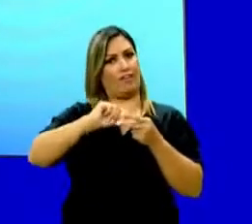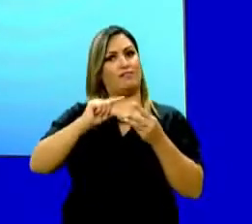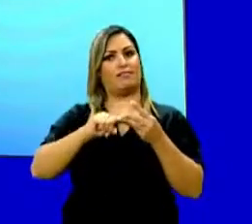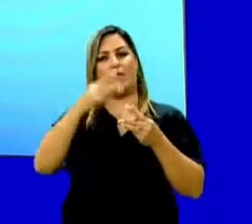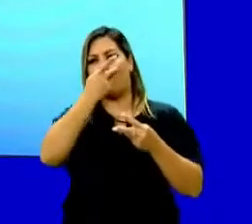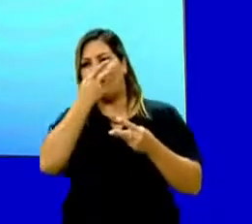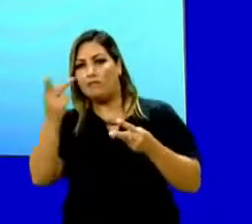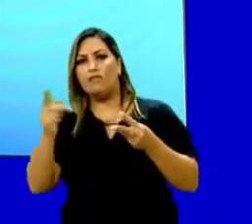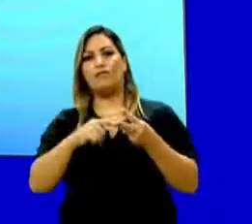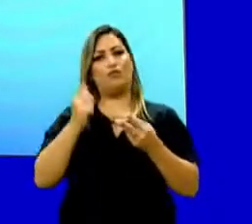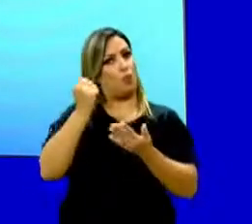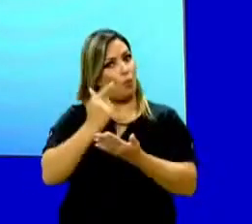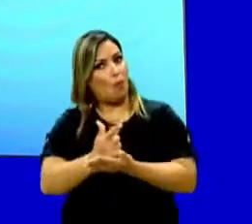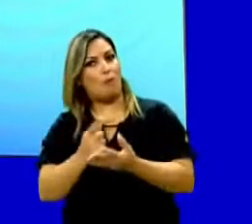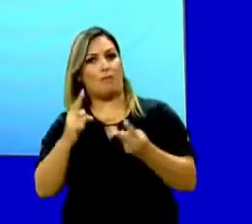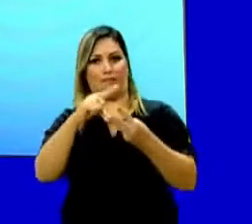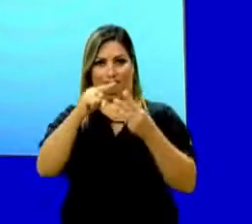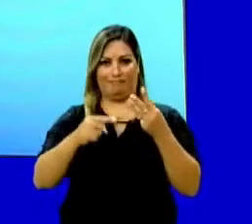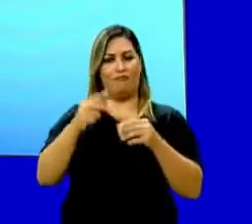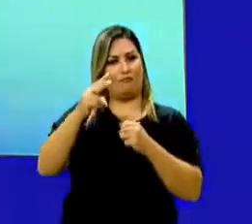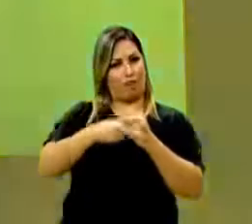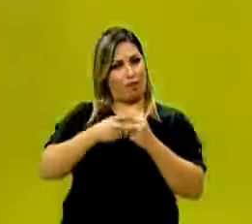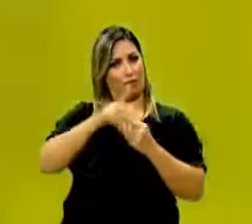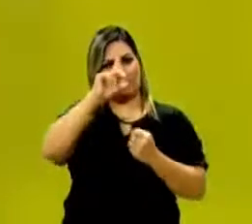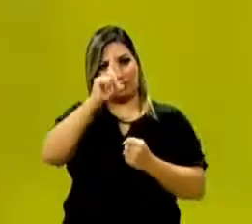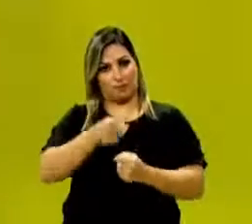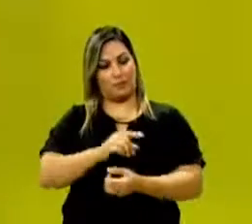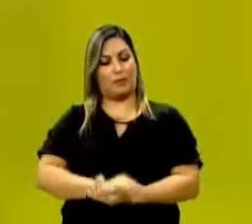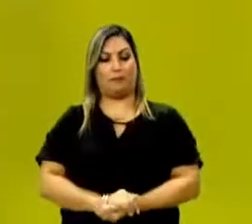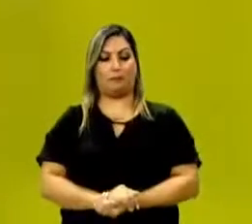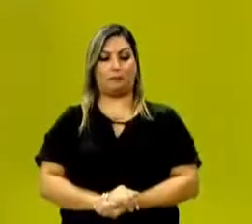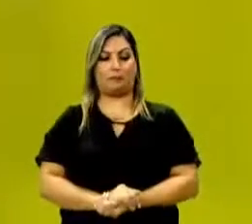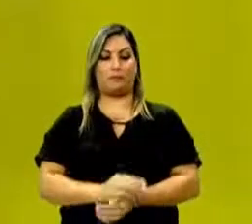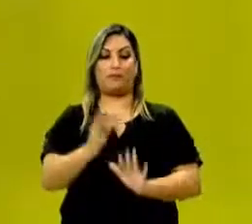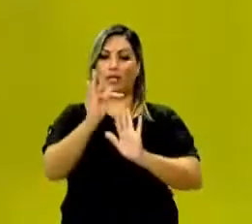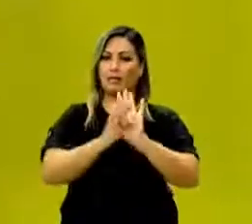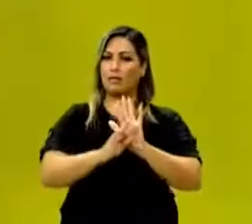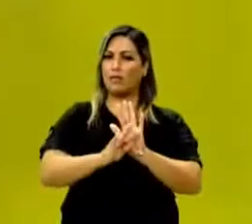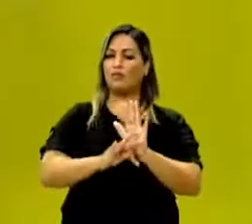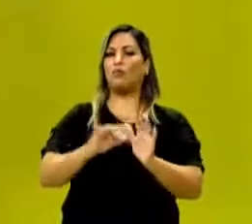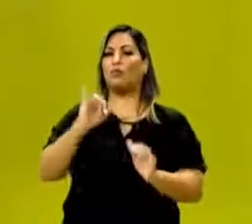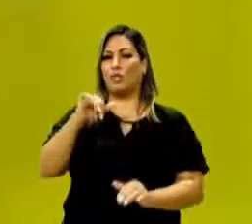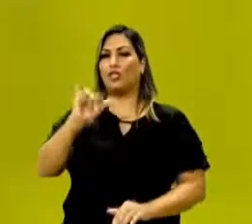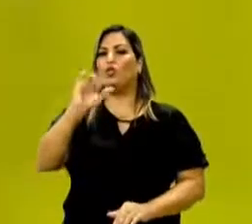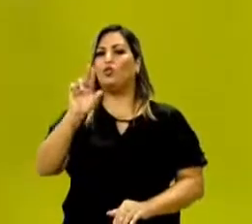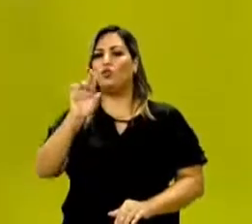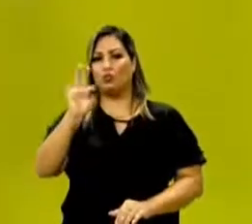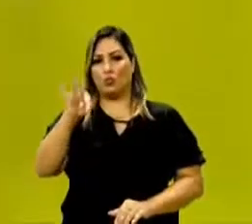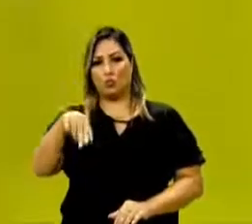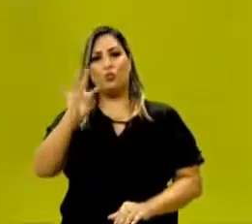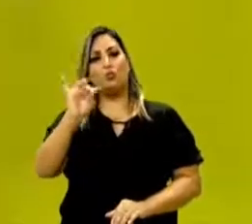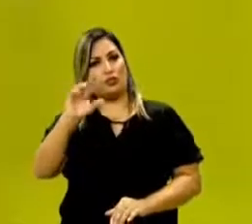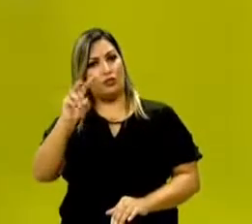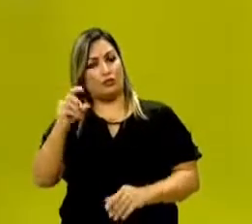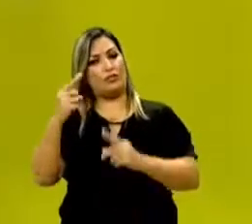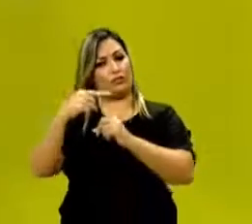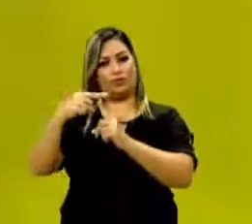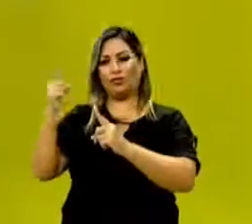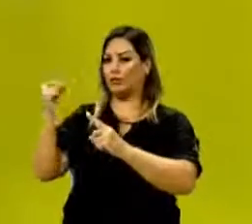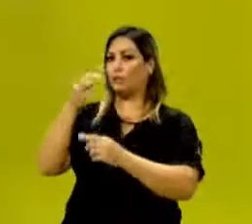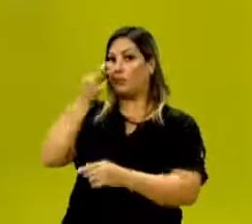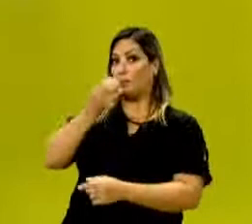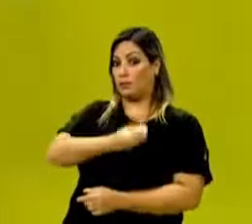compre. E daqui a pouco nós vamos falar sobre isso, porque esse texto injuntivo, esse tipo textual, ele está